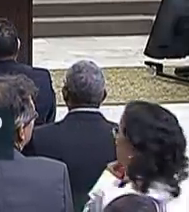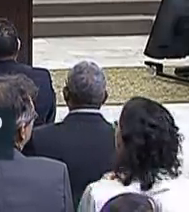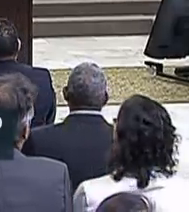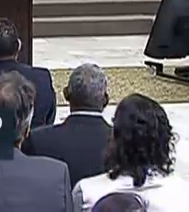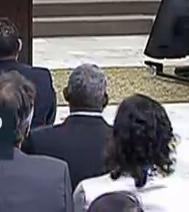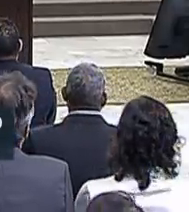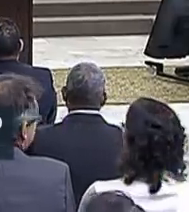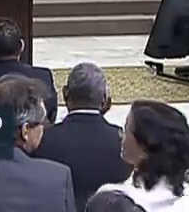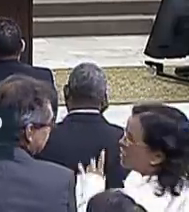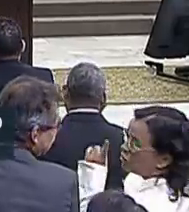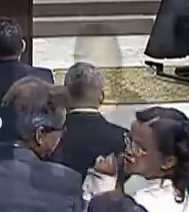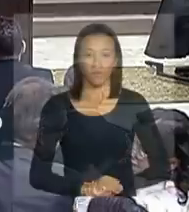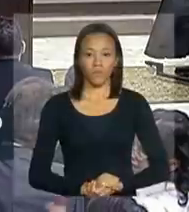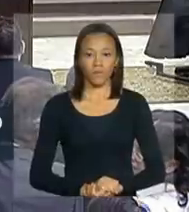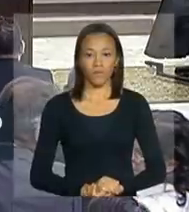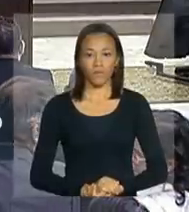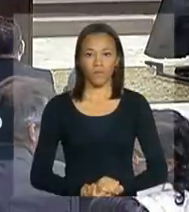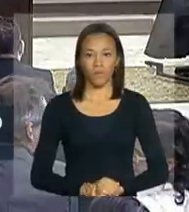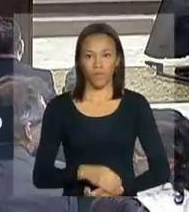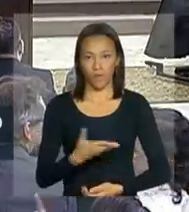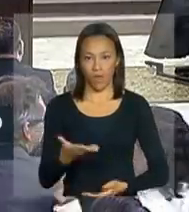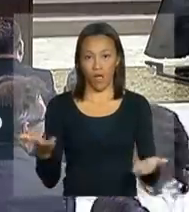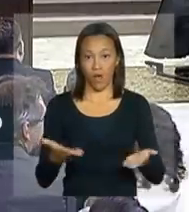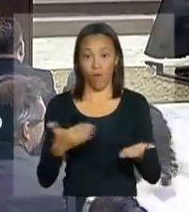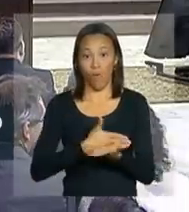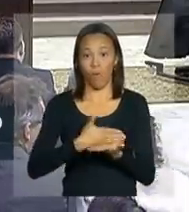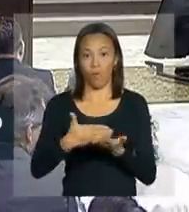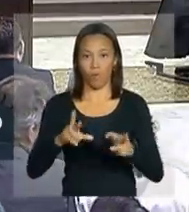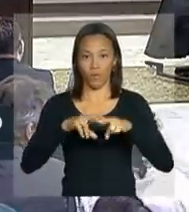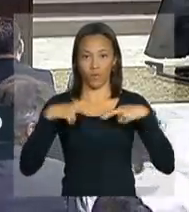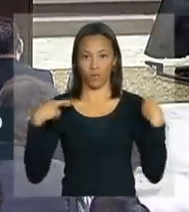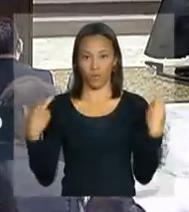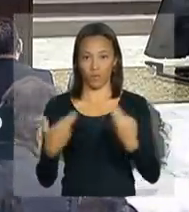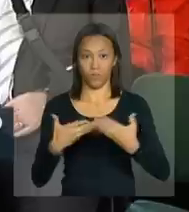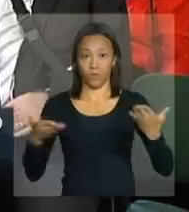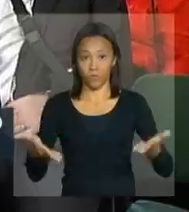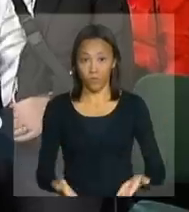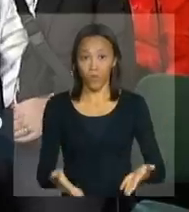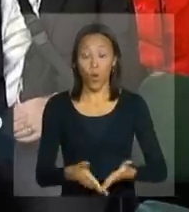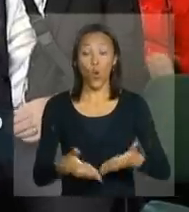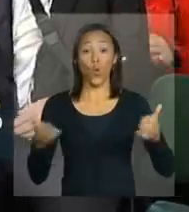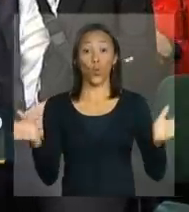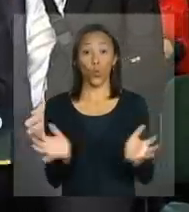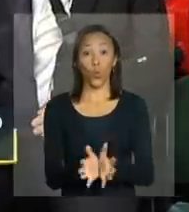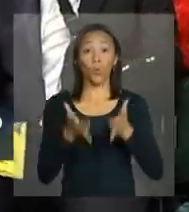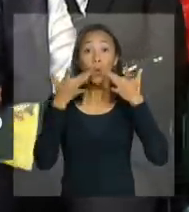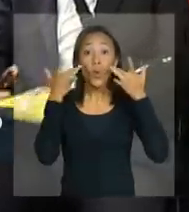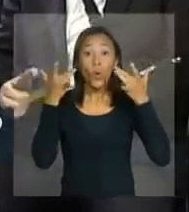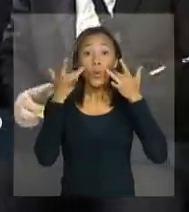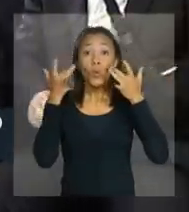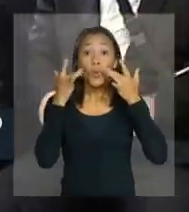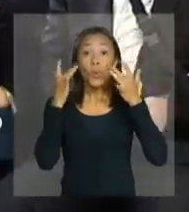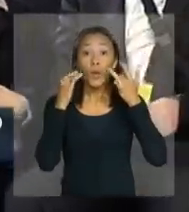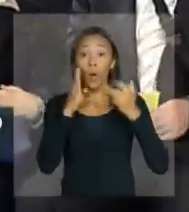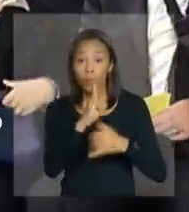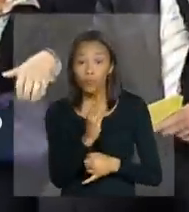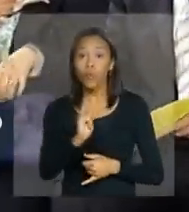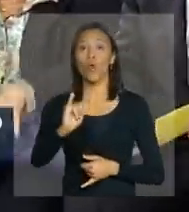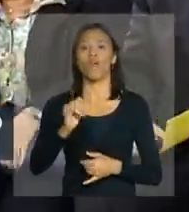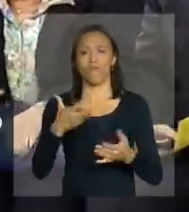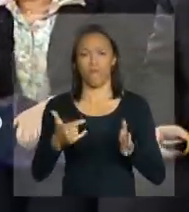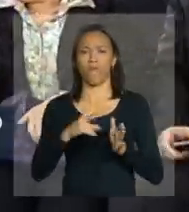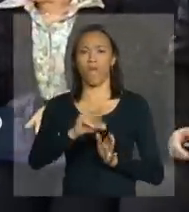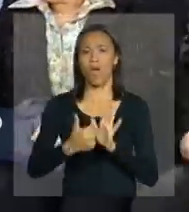senhoras e senhores dando início a esta cerimônia o grupo cultural boi do seu Teodoro